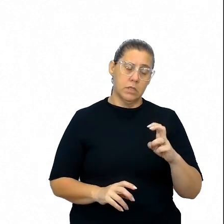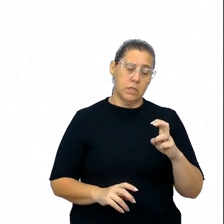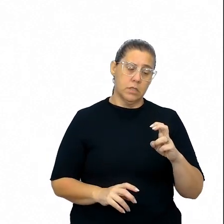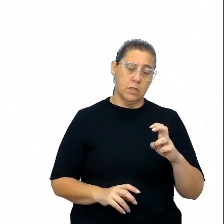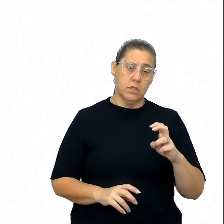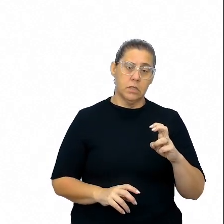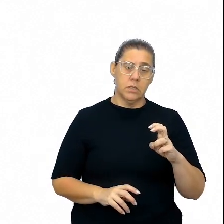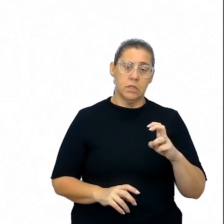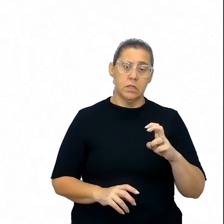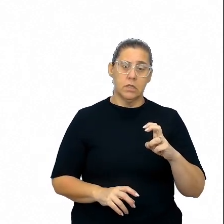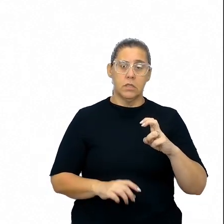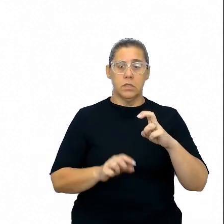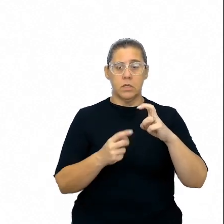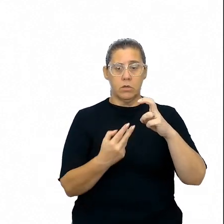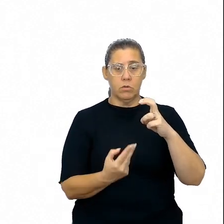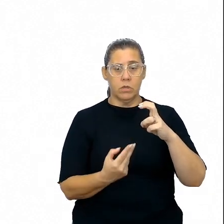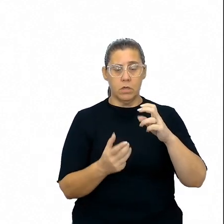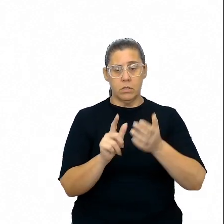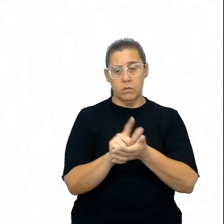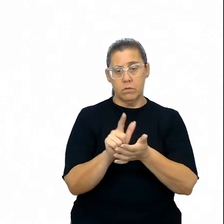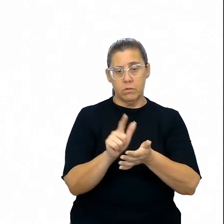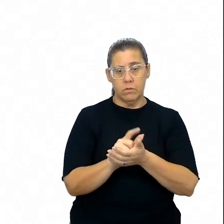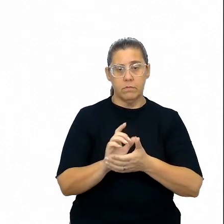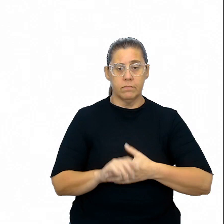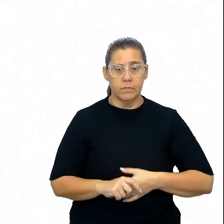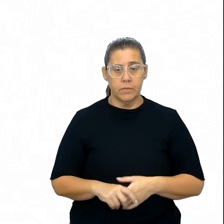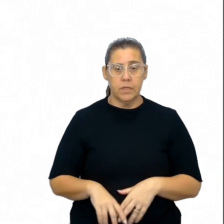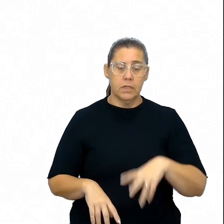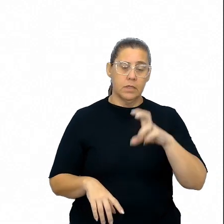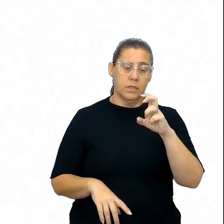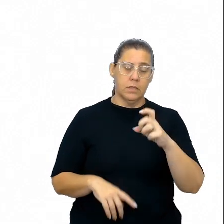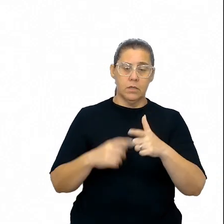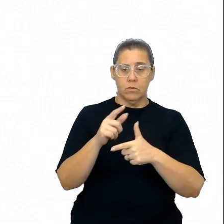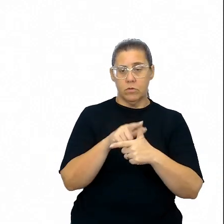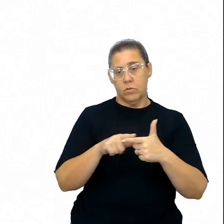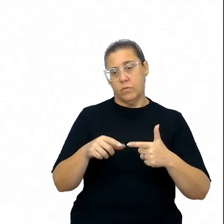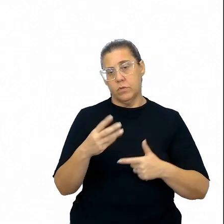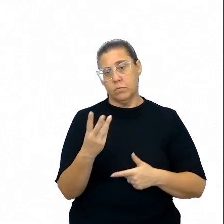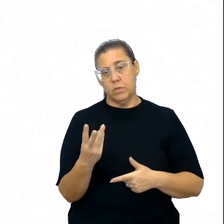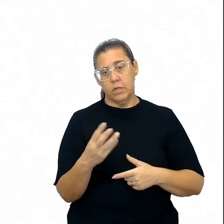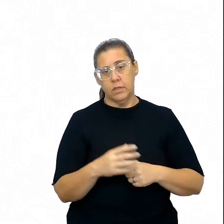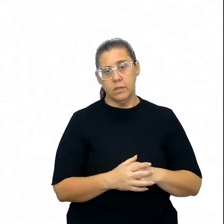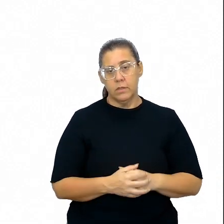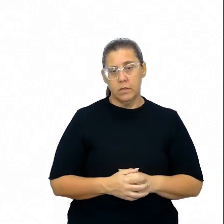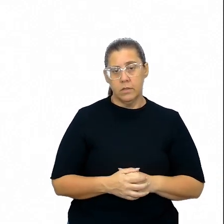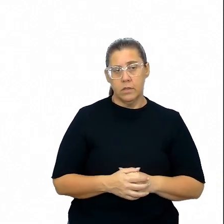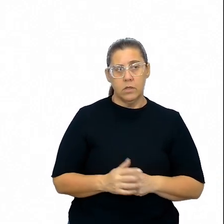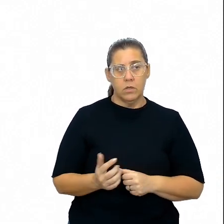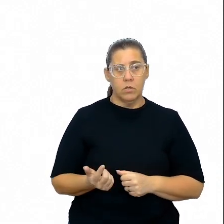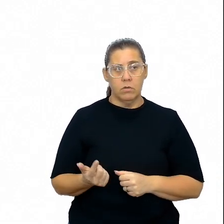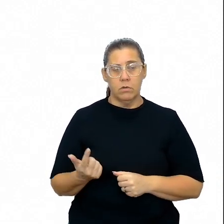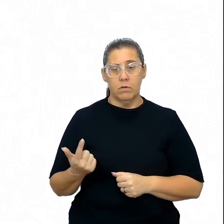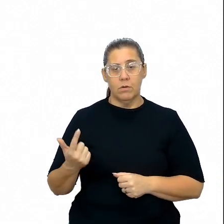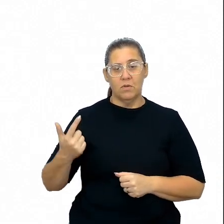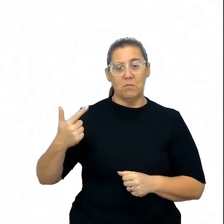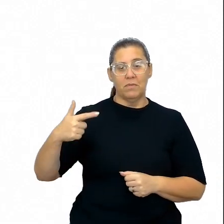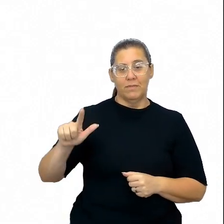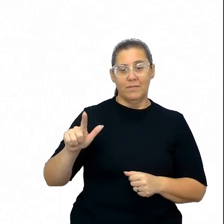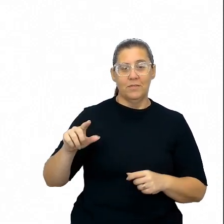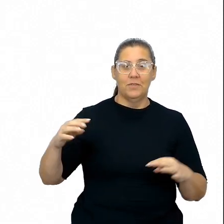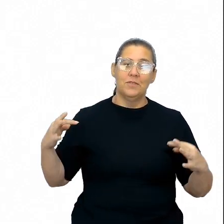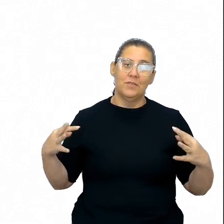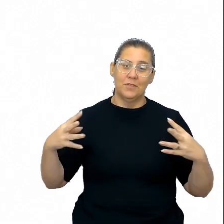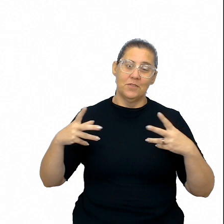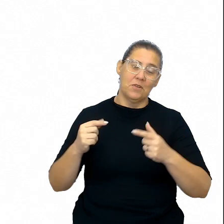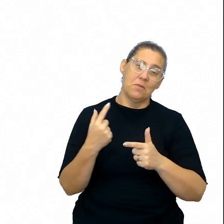5/3 da folha. Tá vendo que a gente conseguiu pegar 5 e dividir o quê? Em 3 pessoas. É uma outra forma, não é parte todo, porque